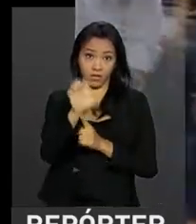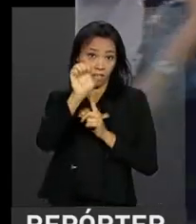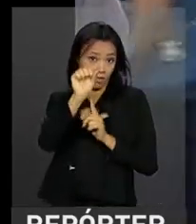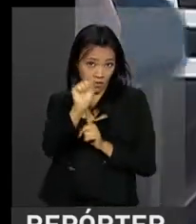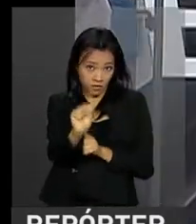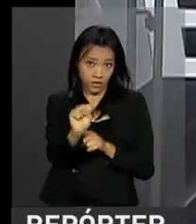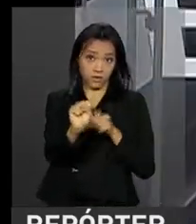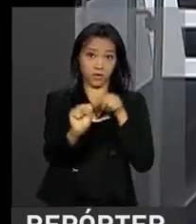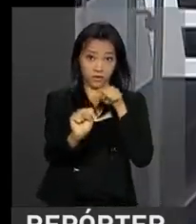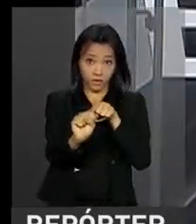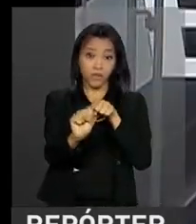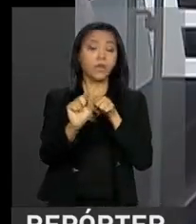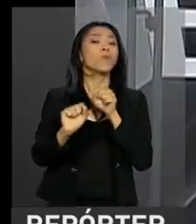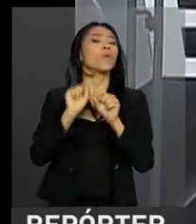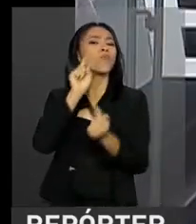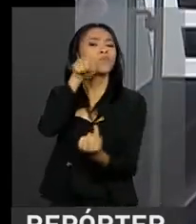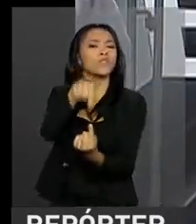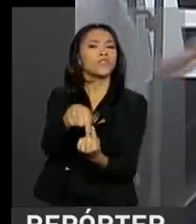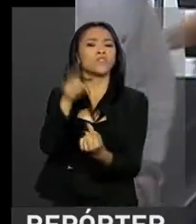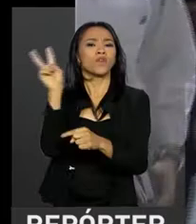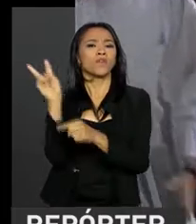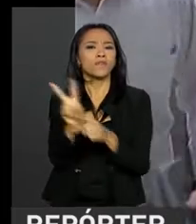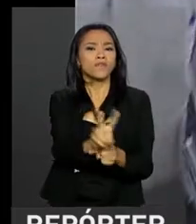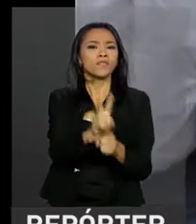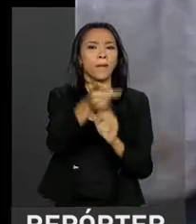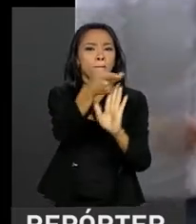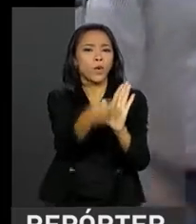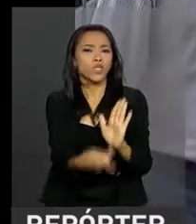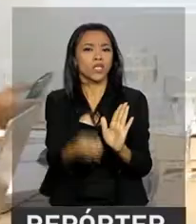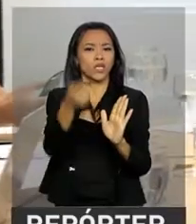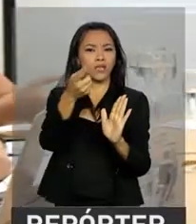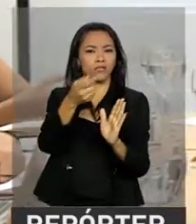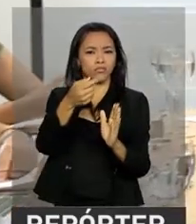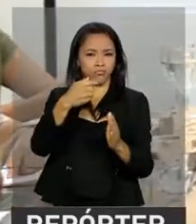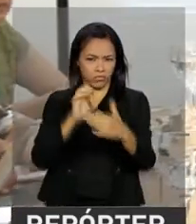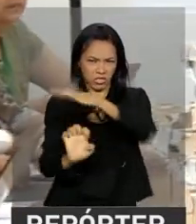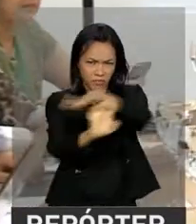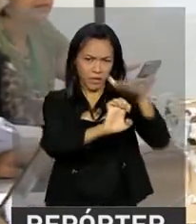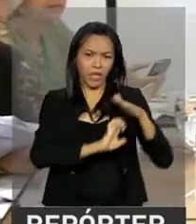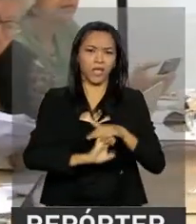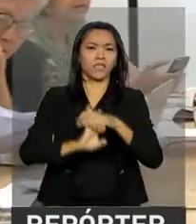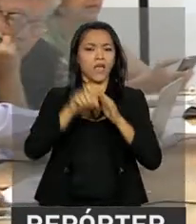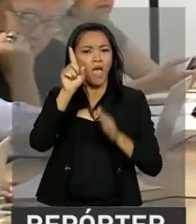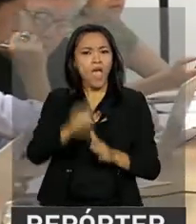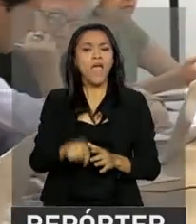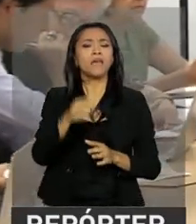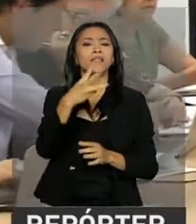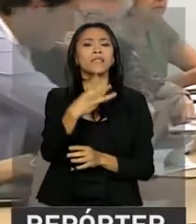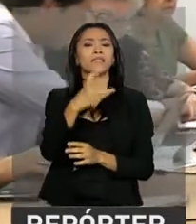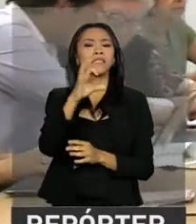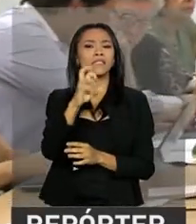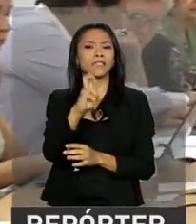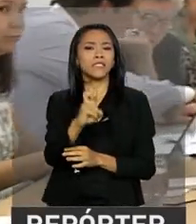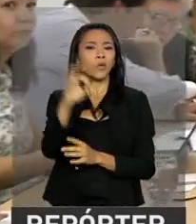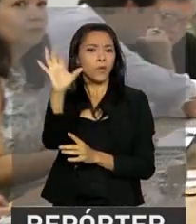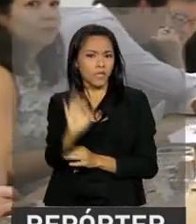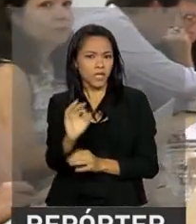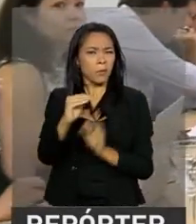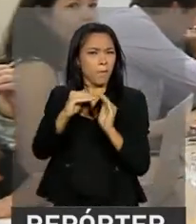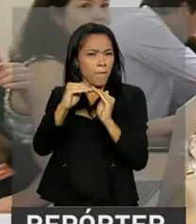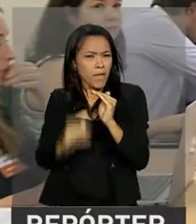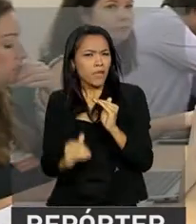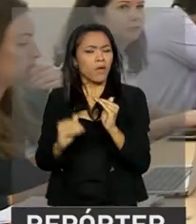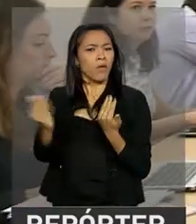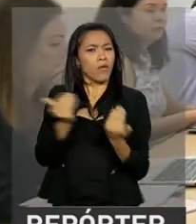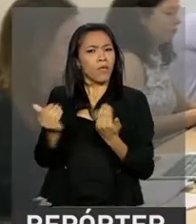bnds para financiar projetos de investimento esse valor é 35% menor do que o registrado em